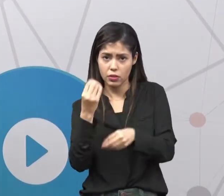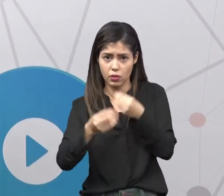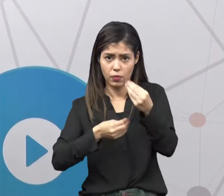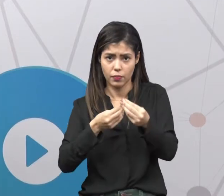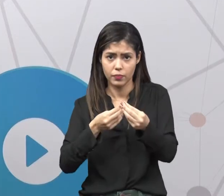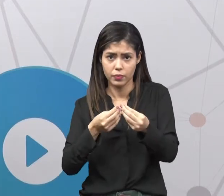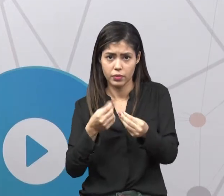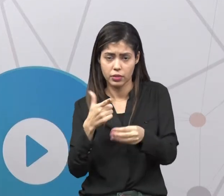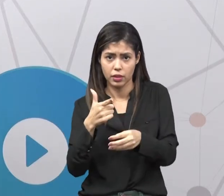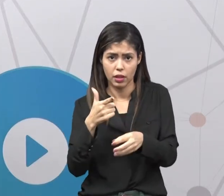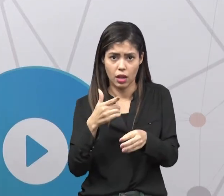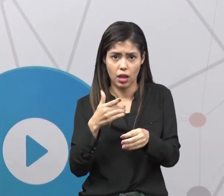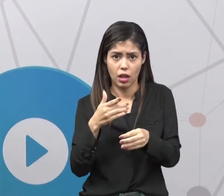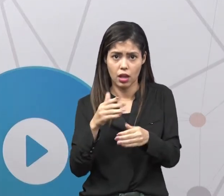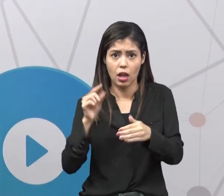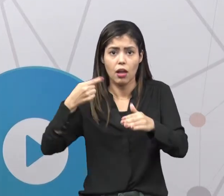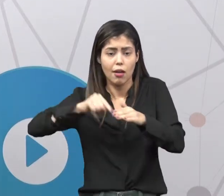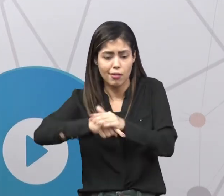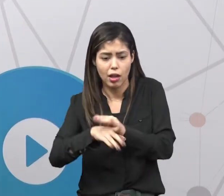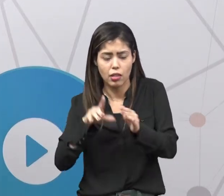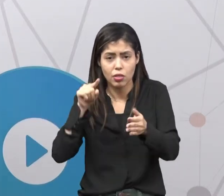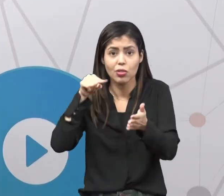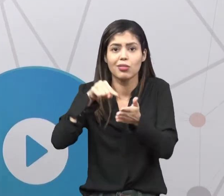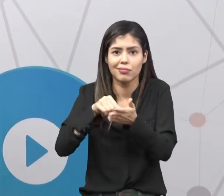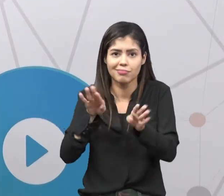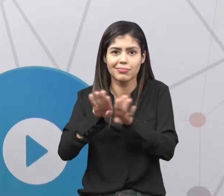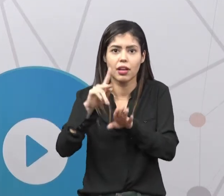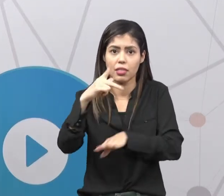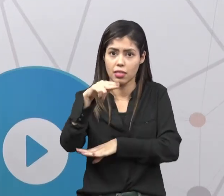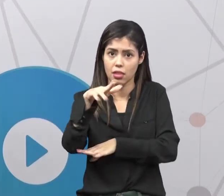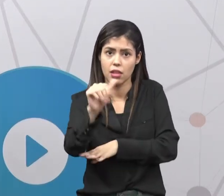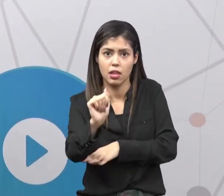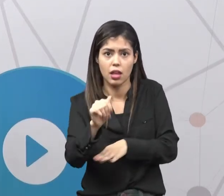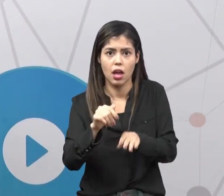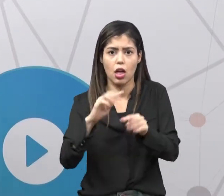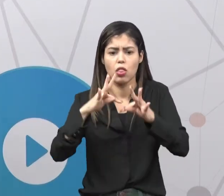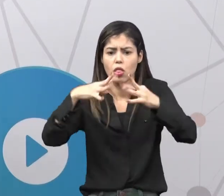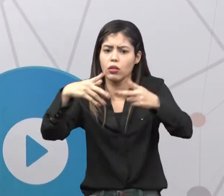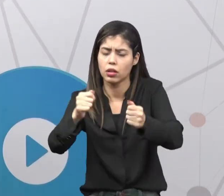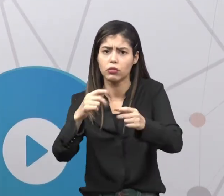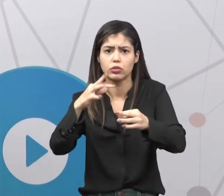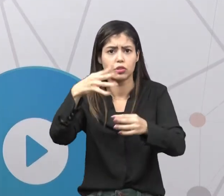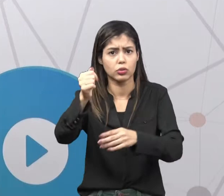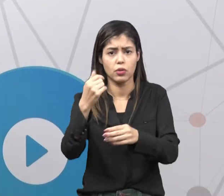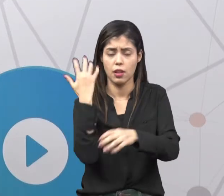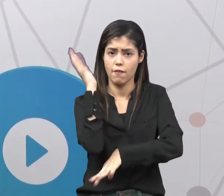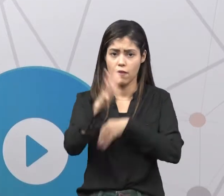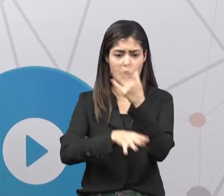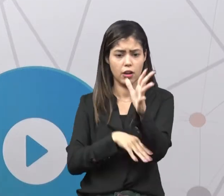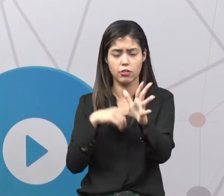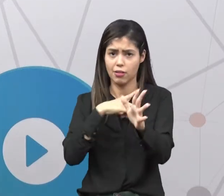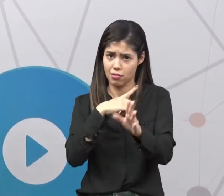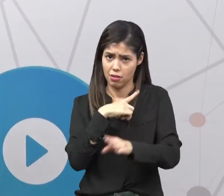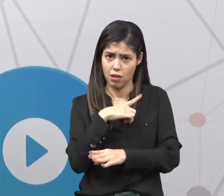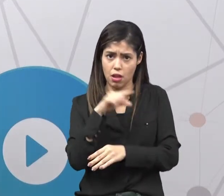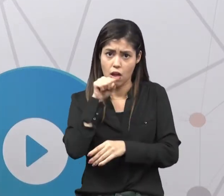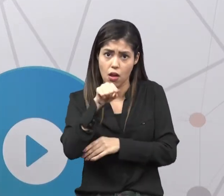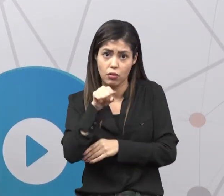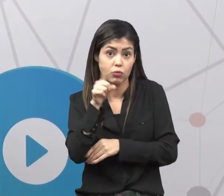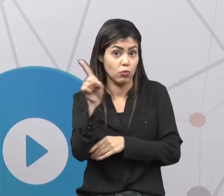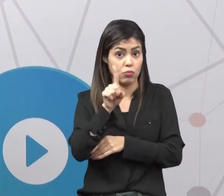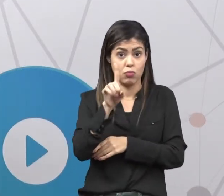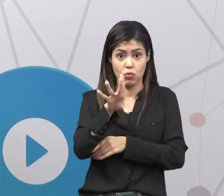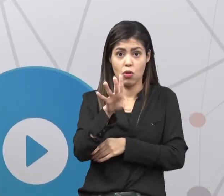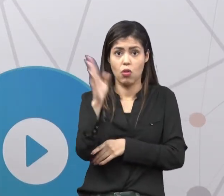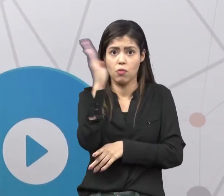ter, o ser humano ia tocá-lo nela, ia ser uma preservação total de toda a floresta que existiria, não só no